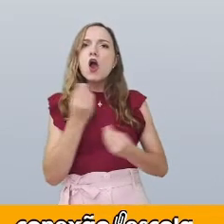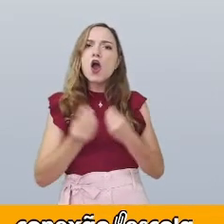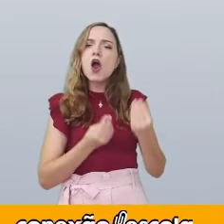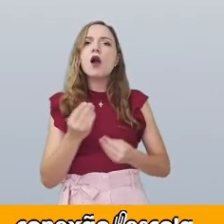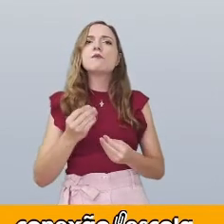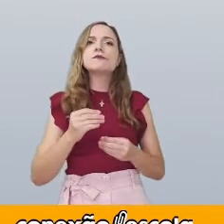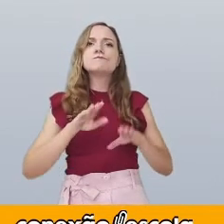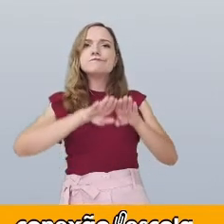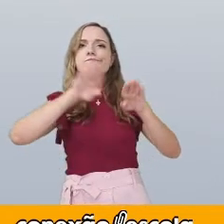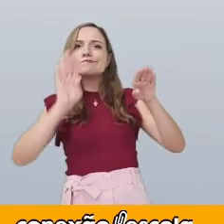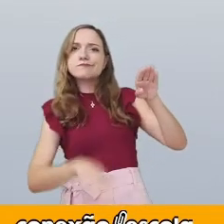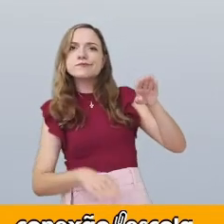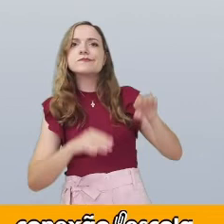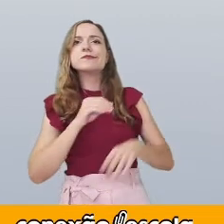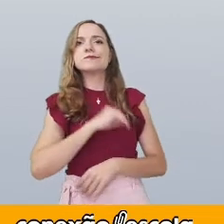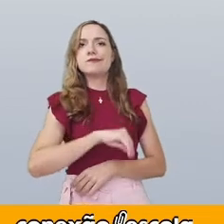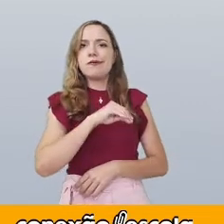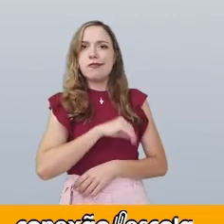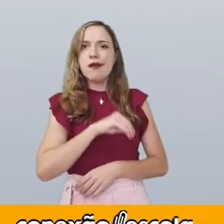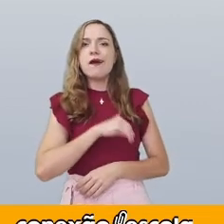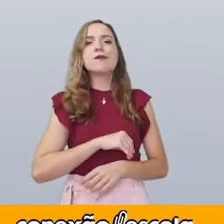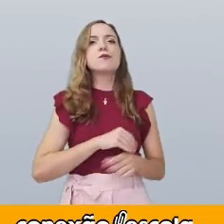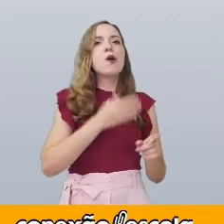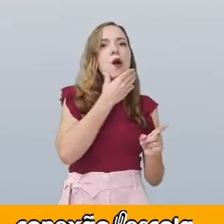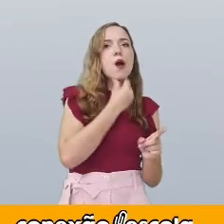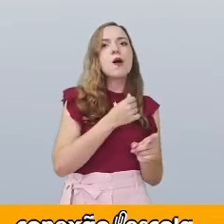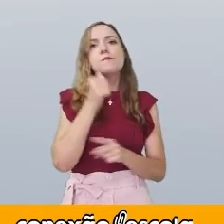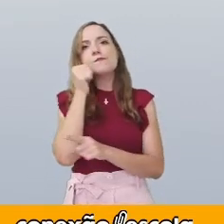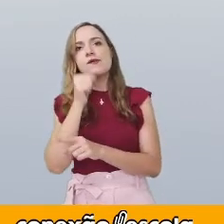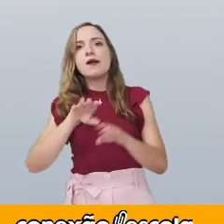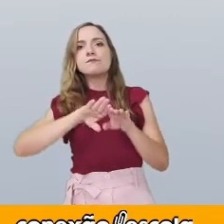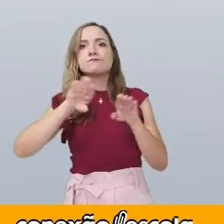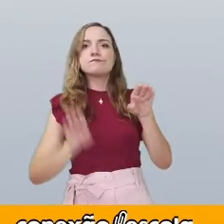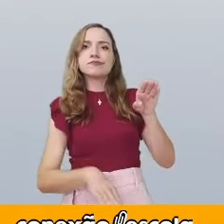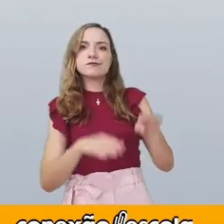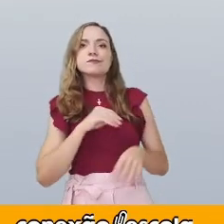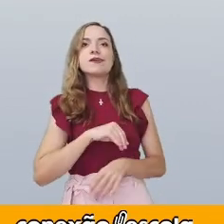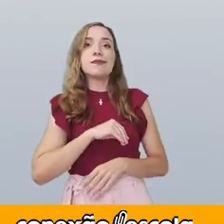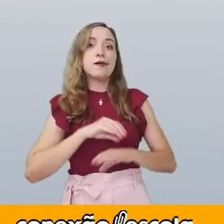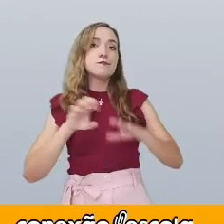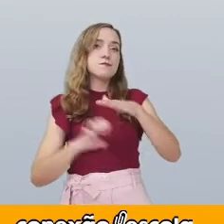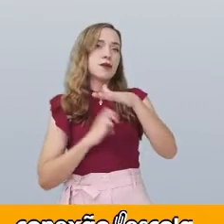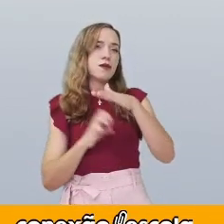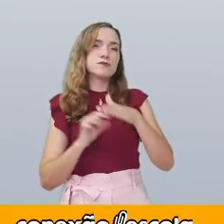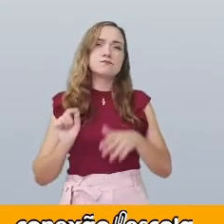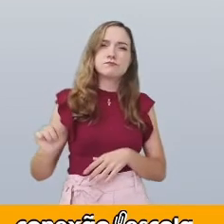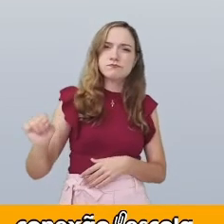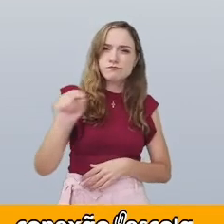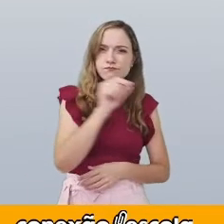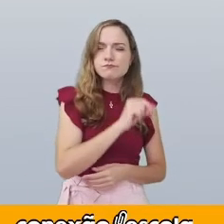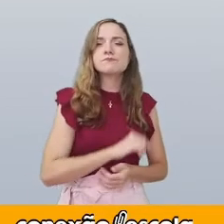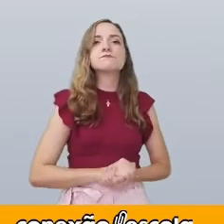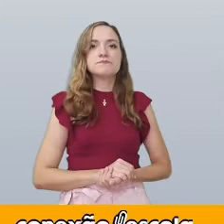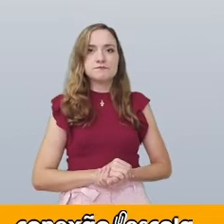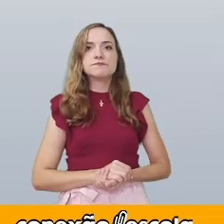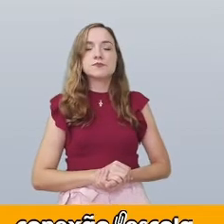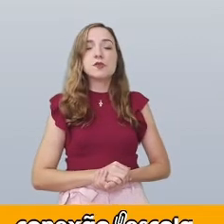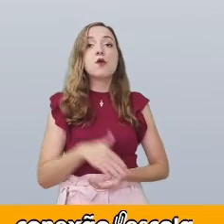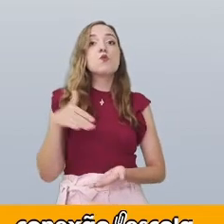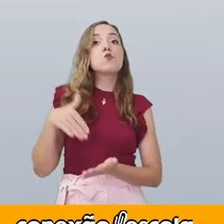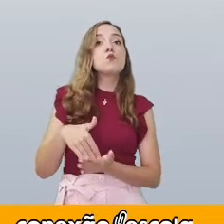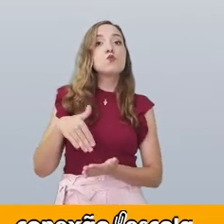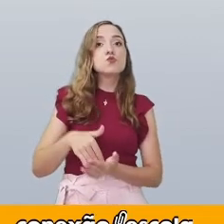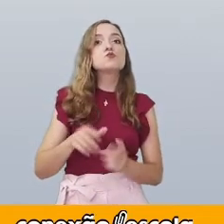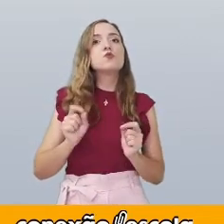fiscalizem a desigualdade de salários entre homens e mulheres nas empresas. Por fim,